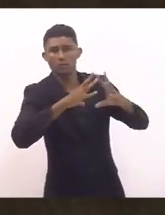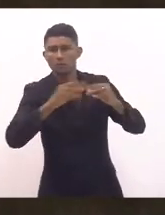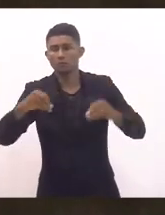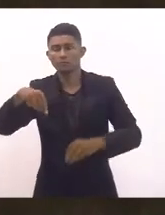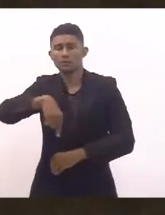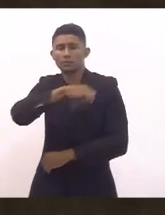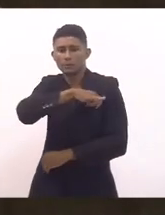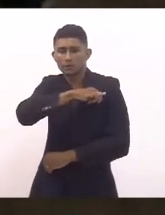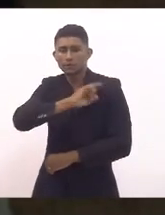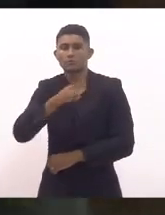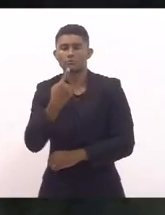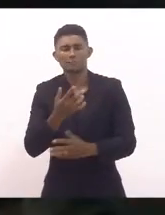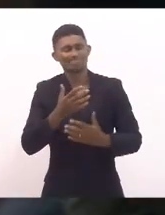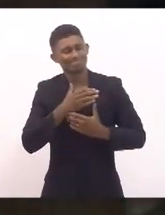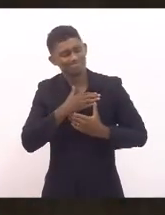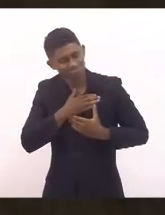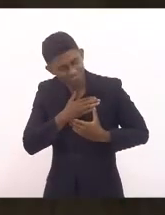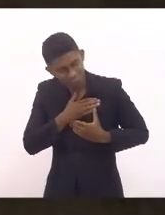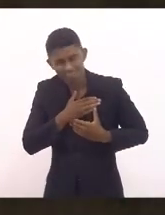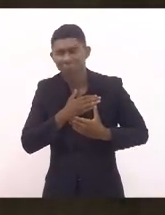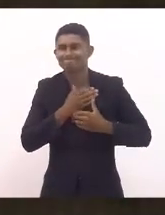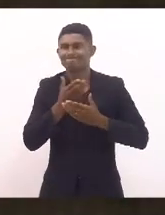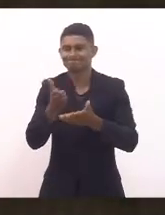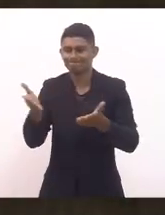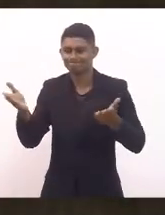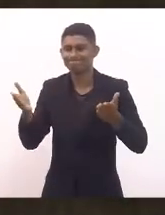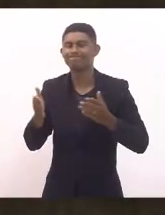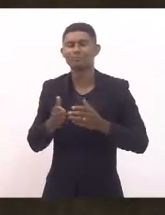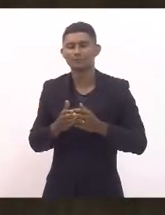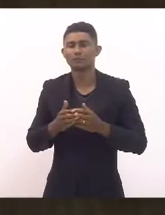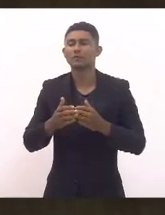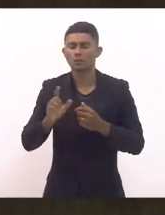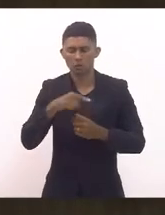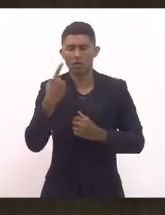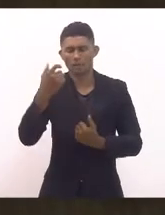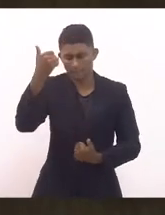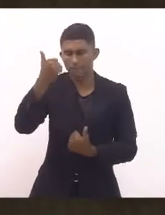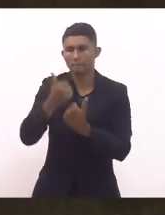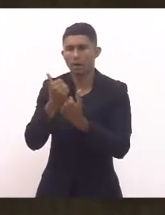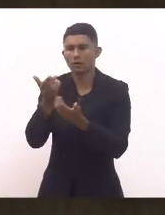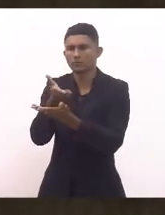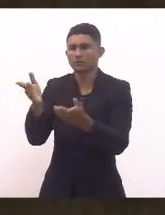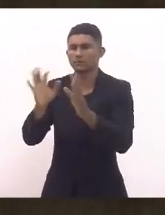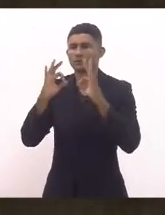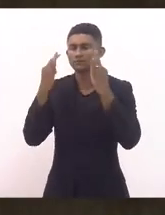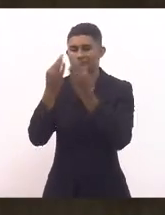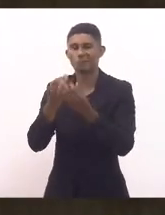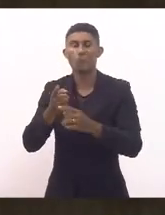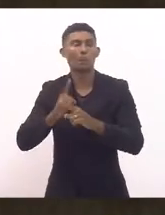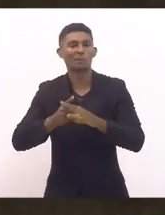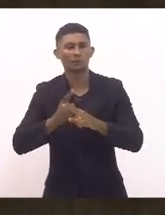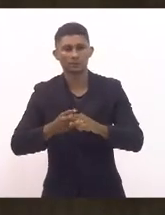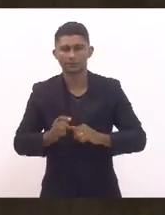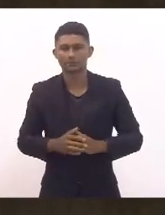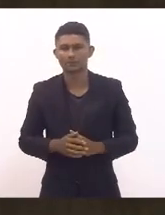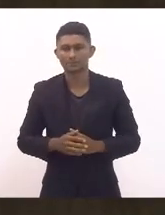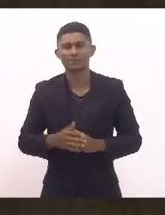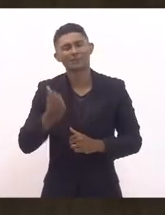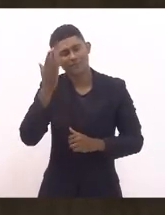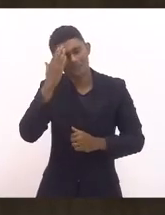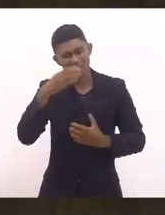Janeiro, fica a nossa solidariedade também, o nosso apoio a essas famílias, porque, sem dúvida nenhuma, é uma